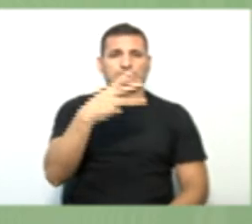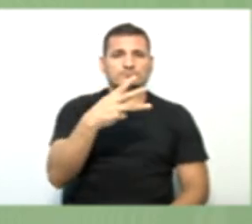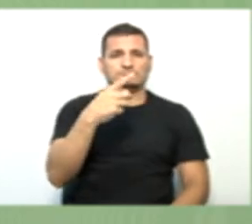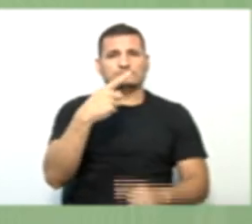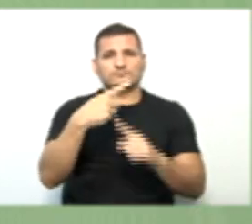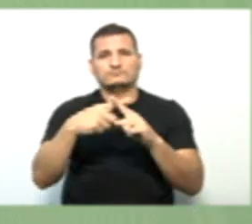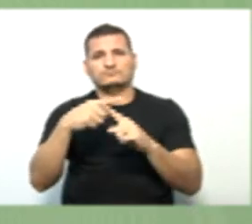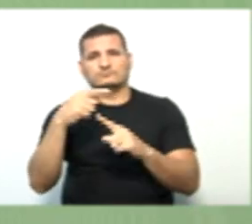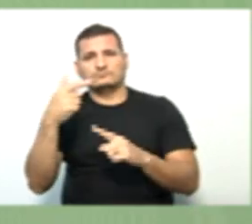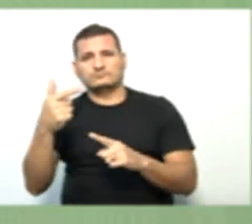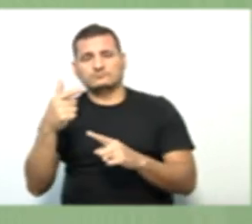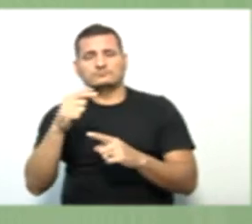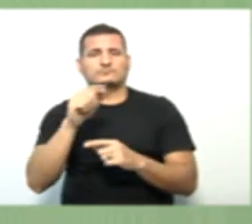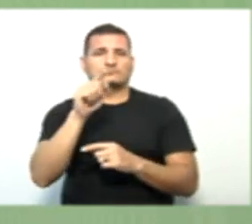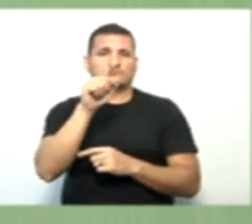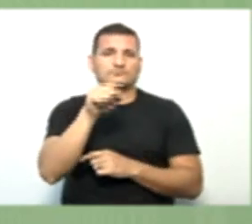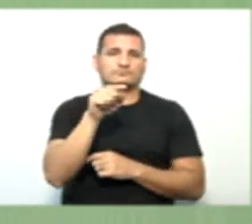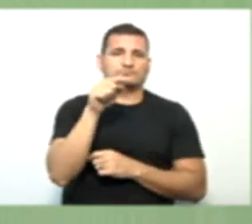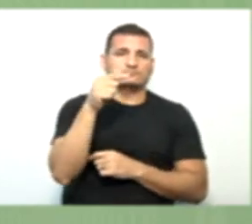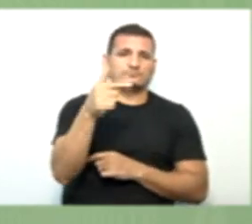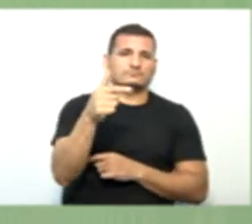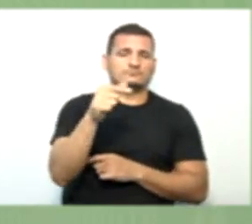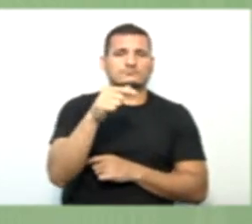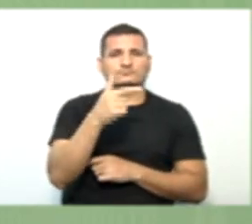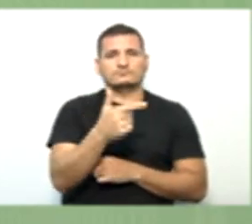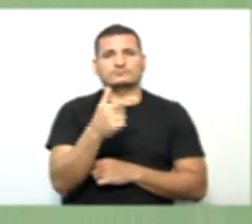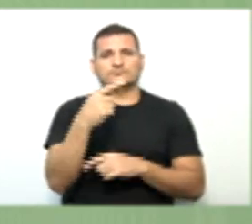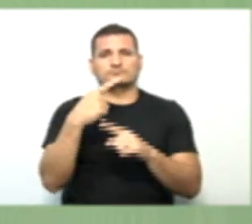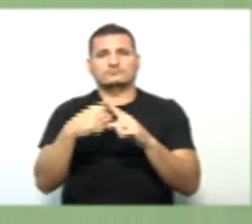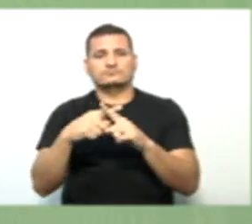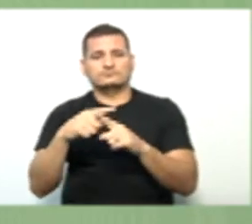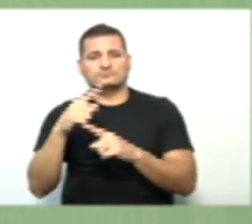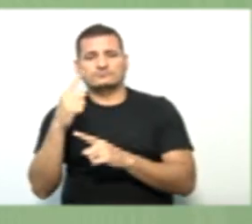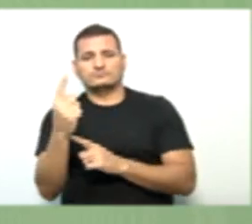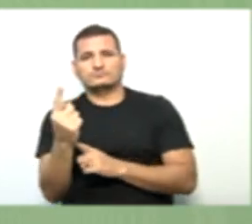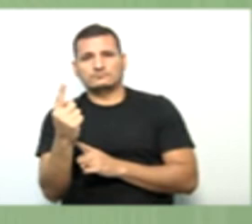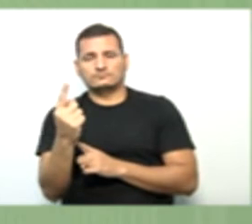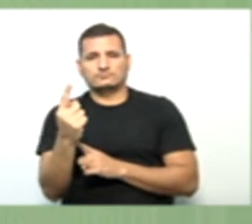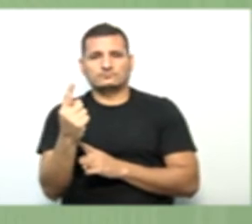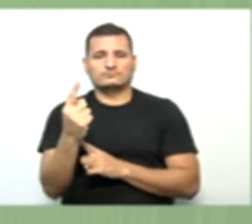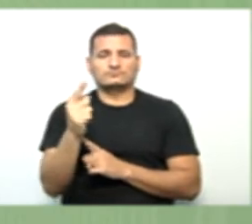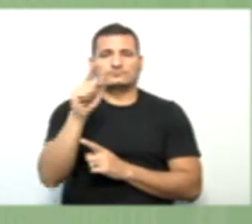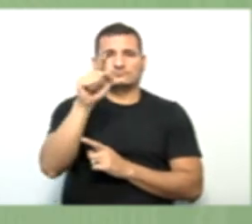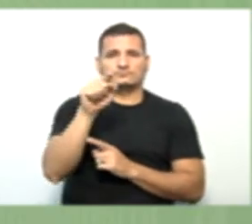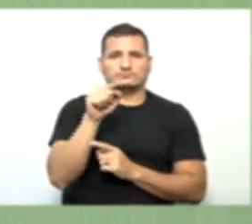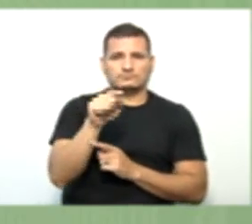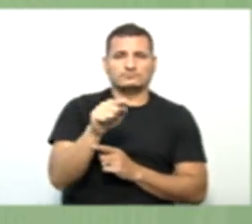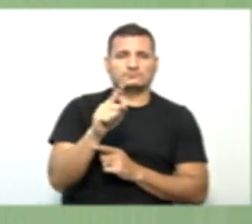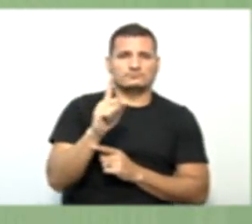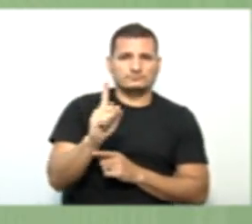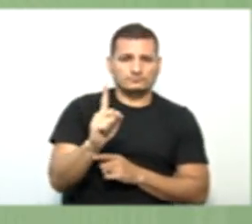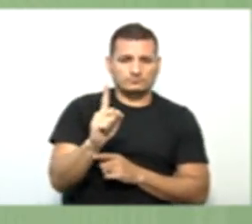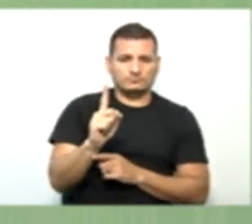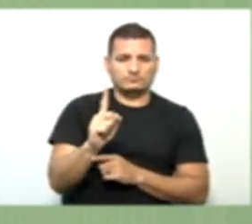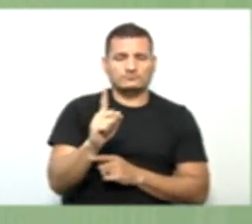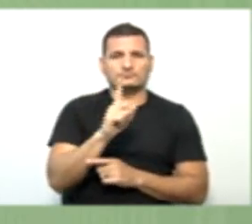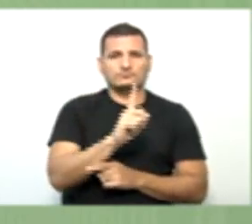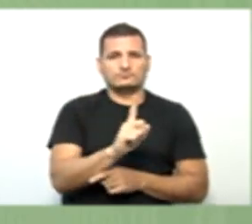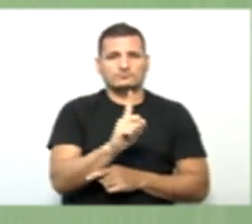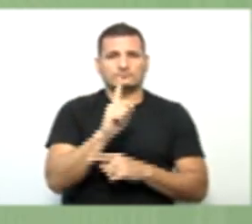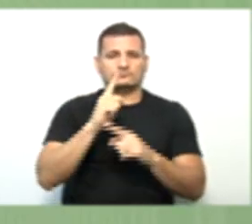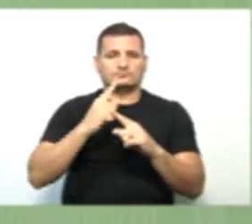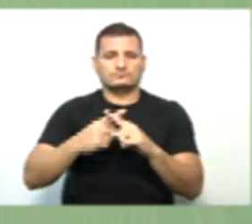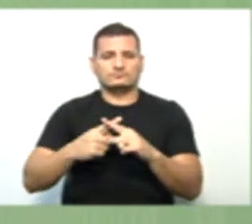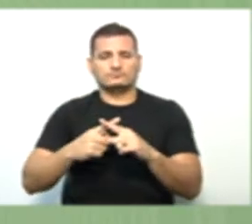o fatorial de 2? É 2 vezes o fatorial de 1. Qual é o fatorial de 1? É 1